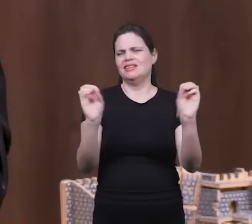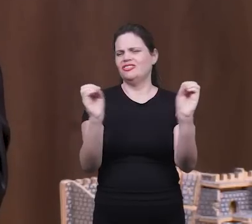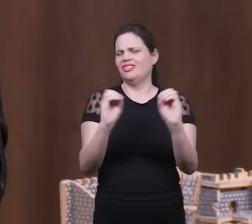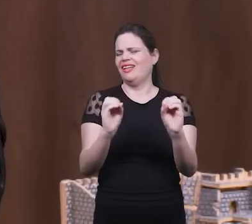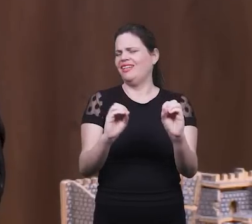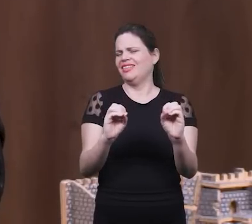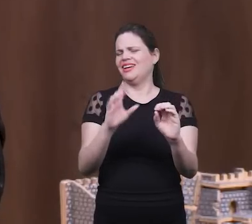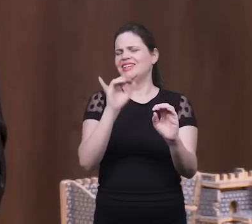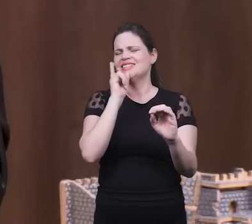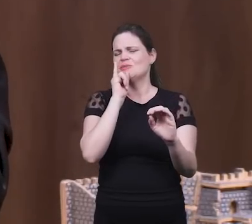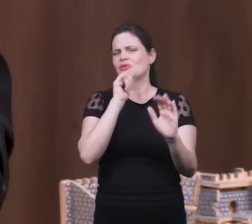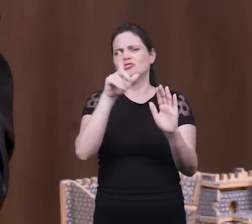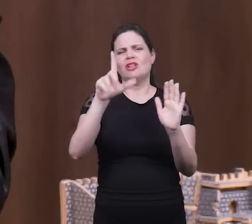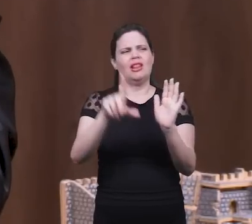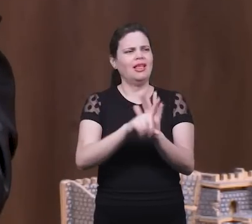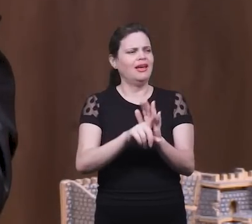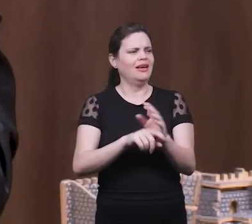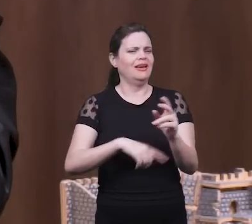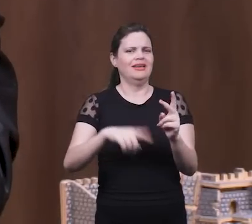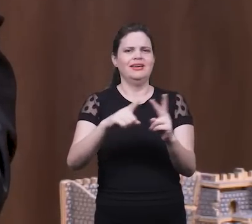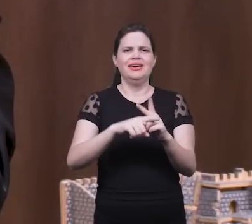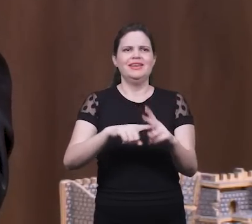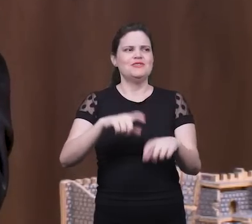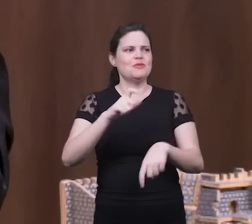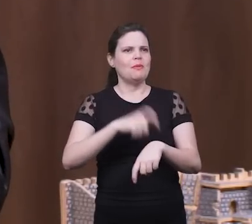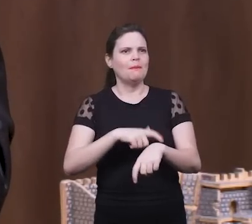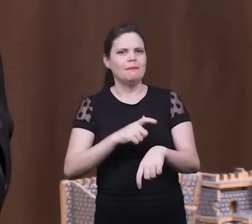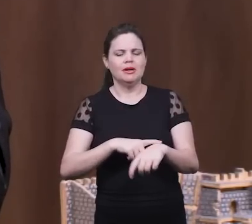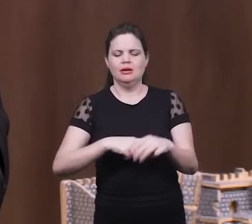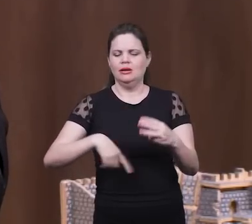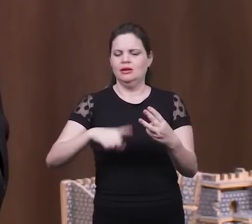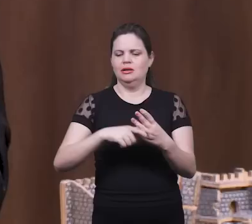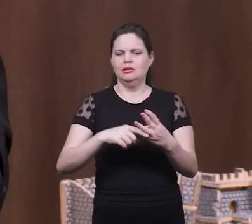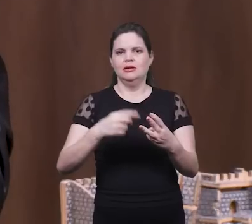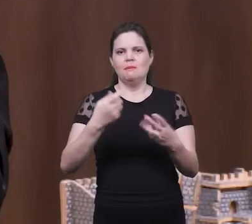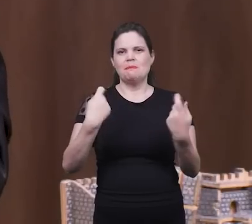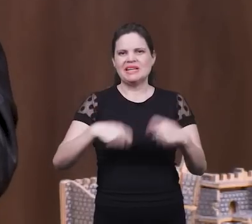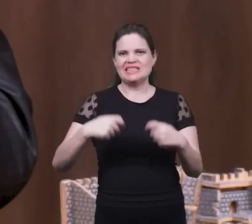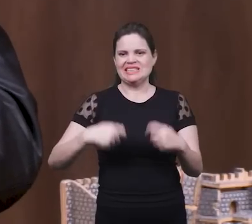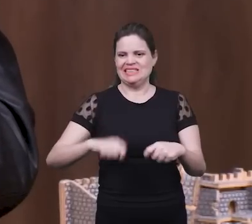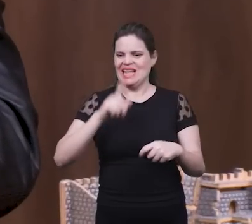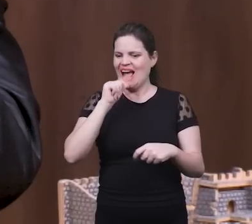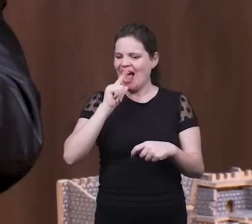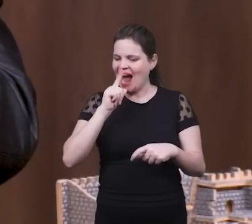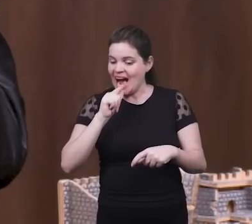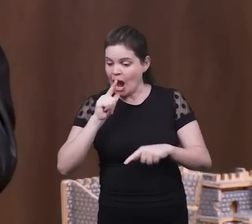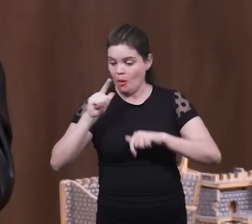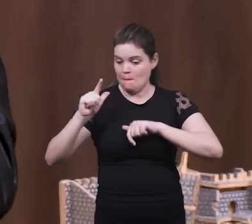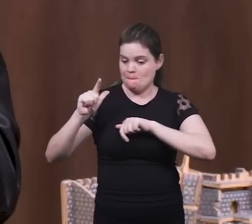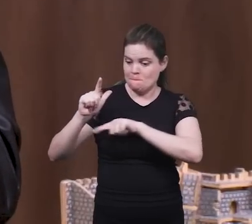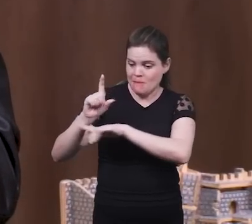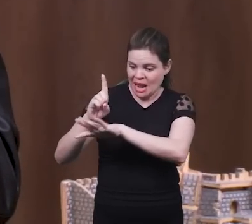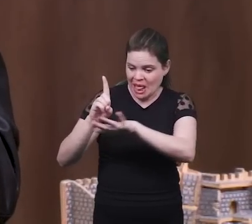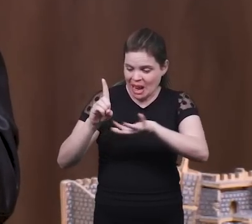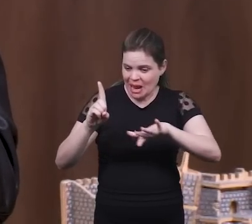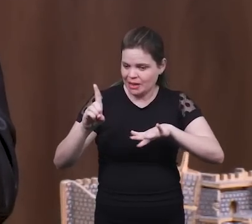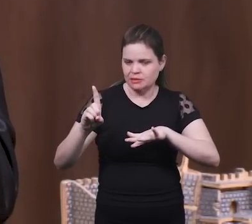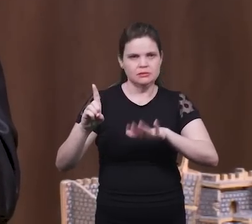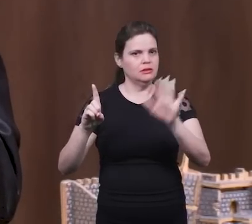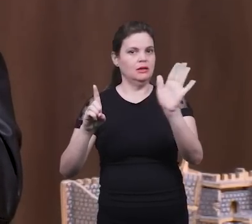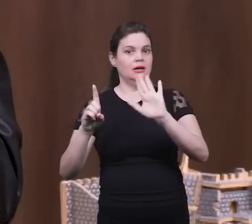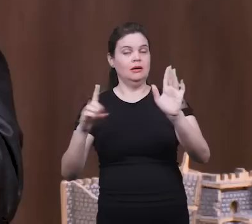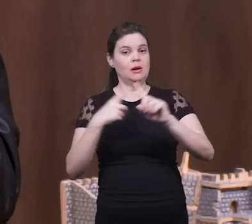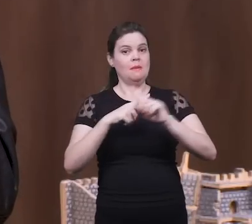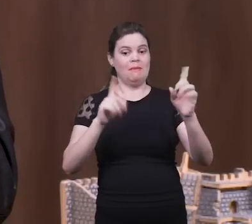de uma situação, de um momento, de alguém mexer a água em algum momento agora, seria uma fonte a jorrar, água